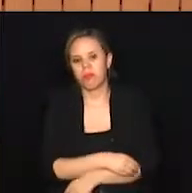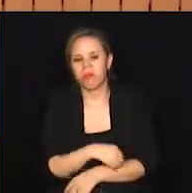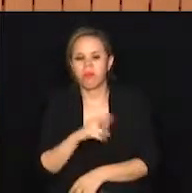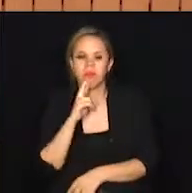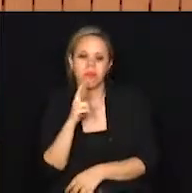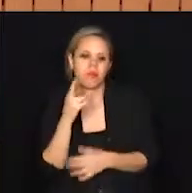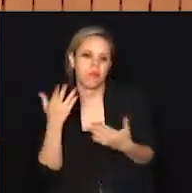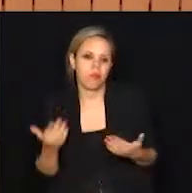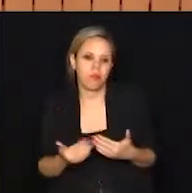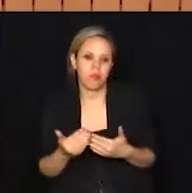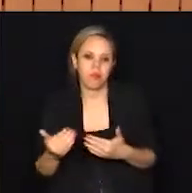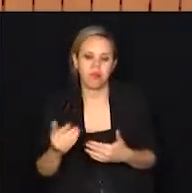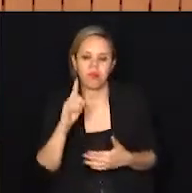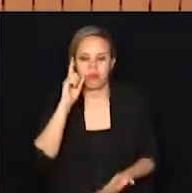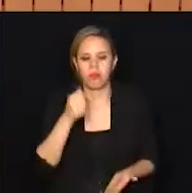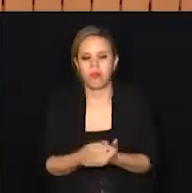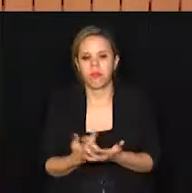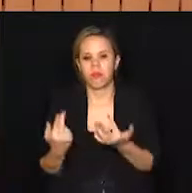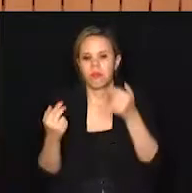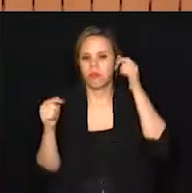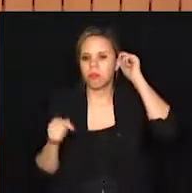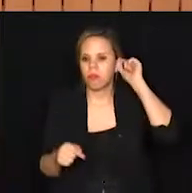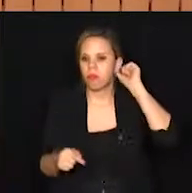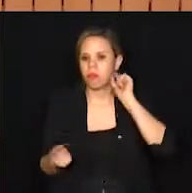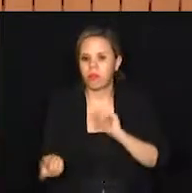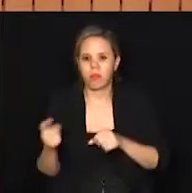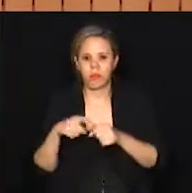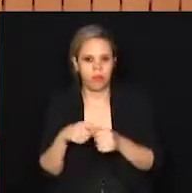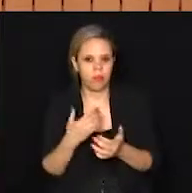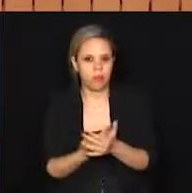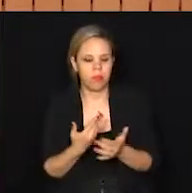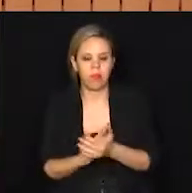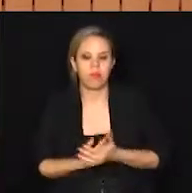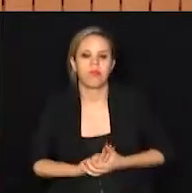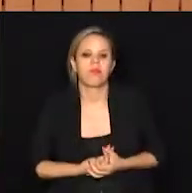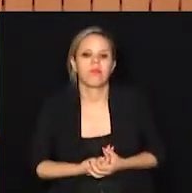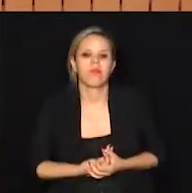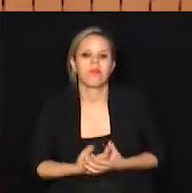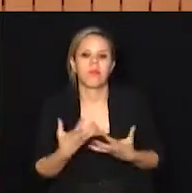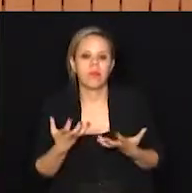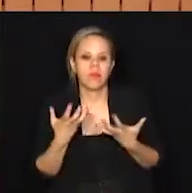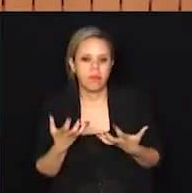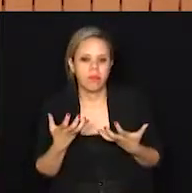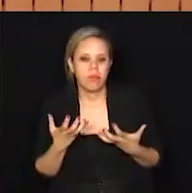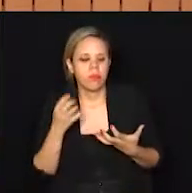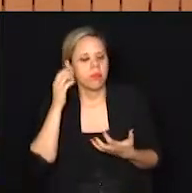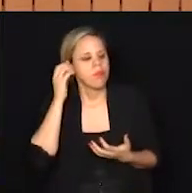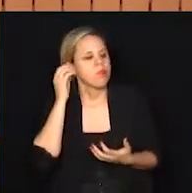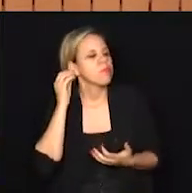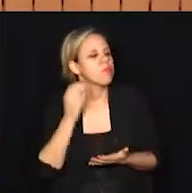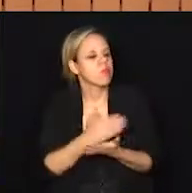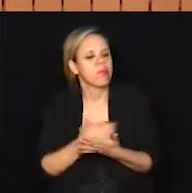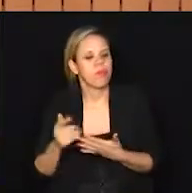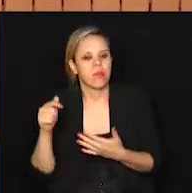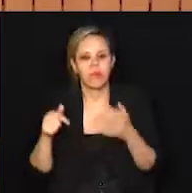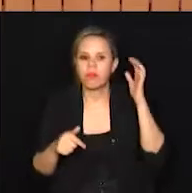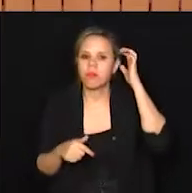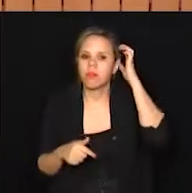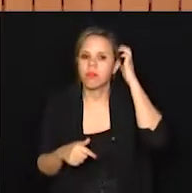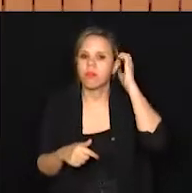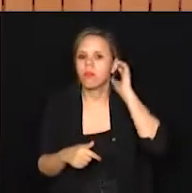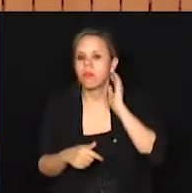respondidos a partir de uma decisão como essa do retorno às aulas. Mas eu queria, então, já iniciar aqui essa nossa